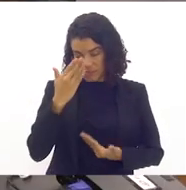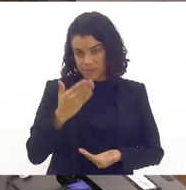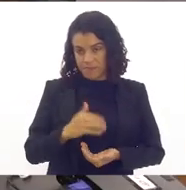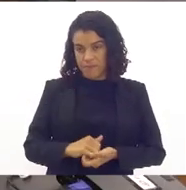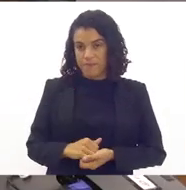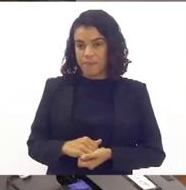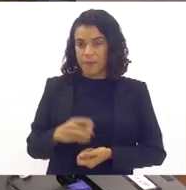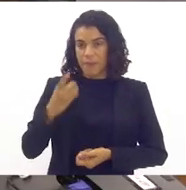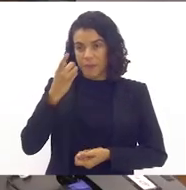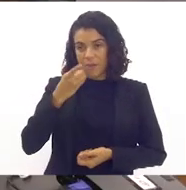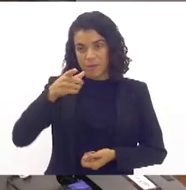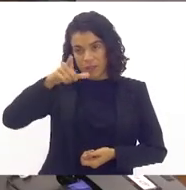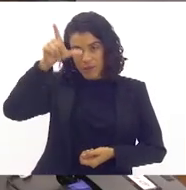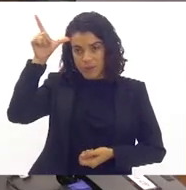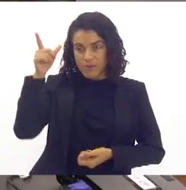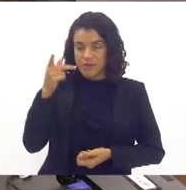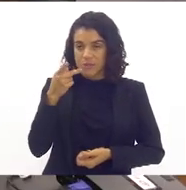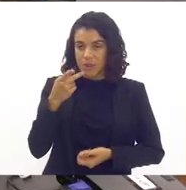Deputado Luiz Paulo.